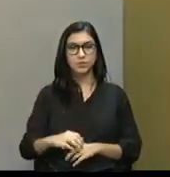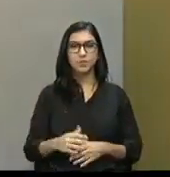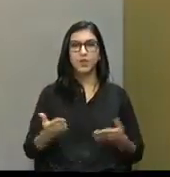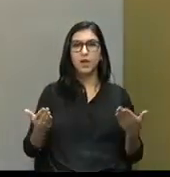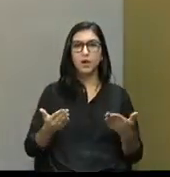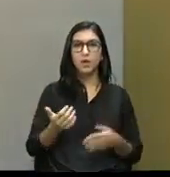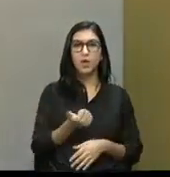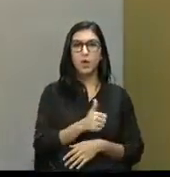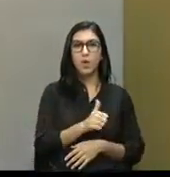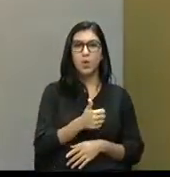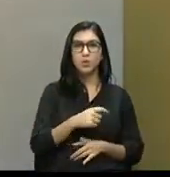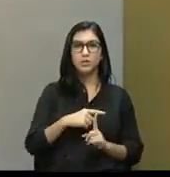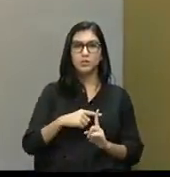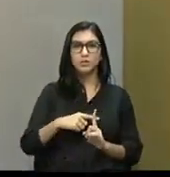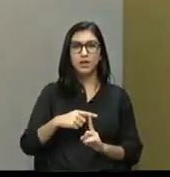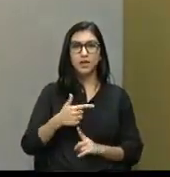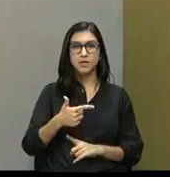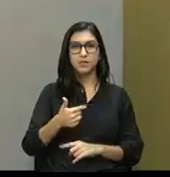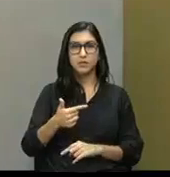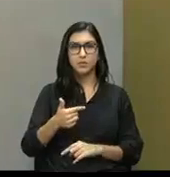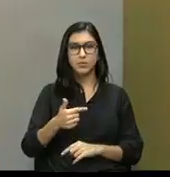Agora, 11 mais 12,